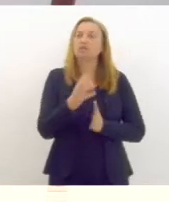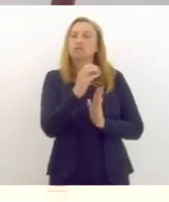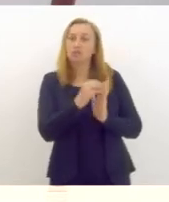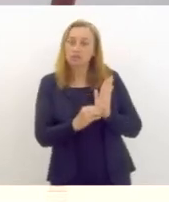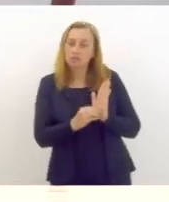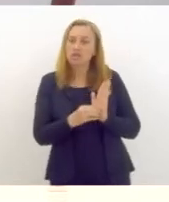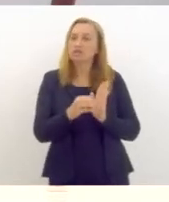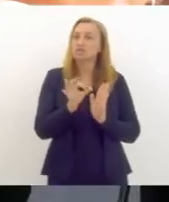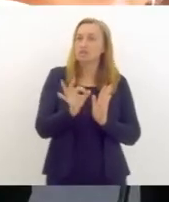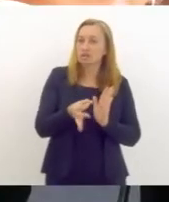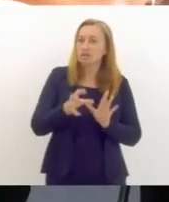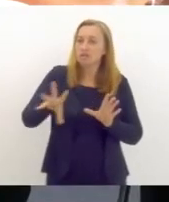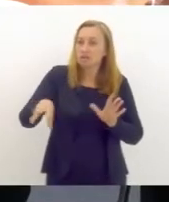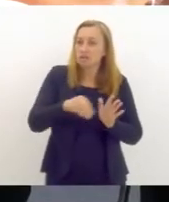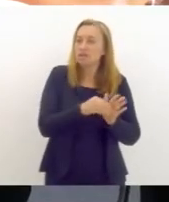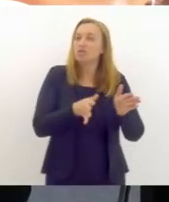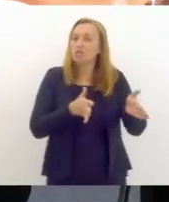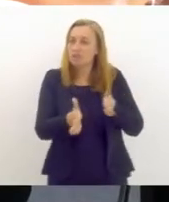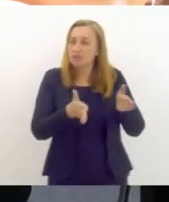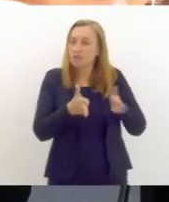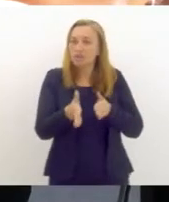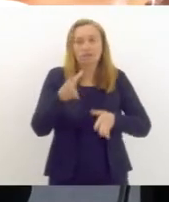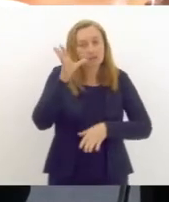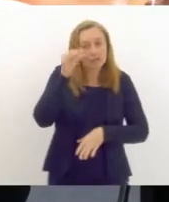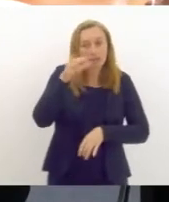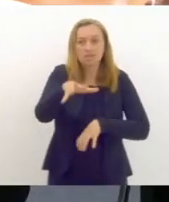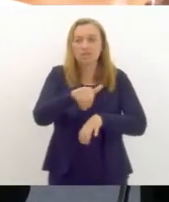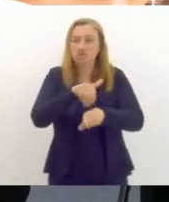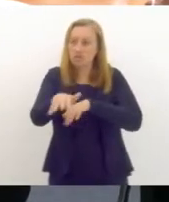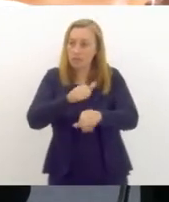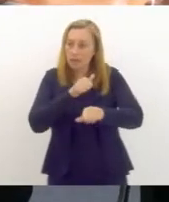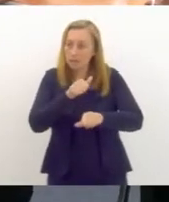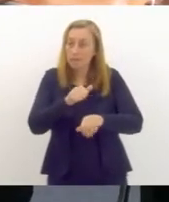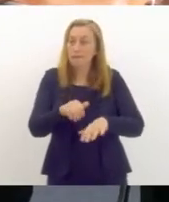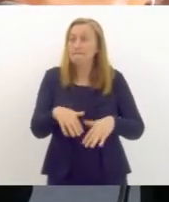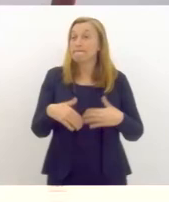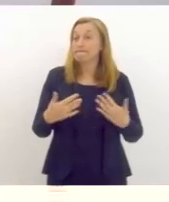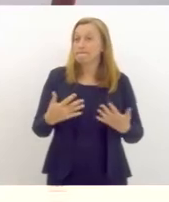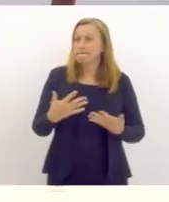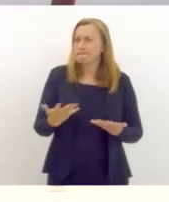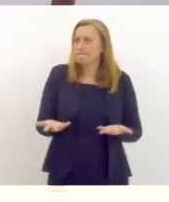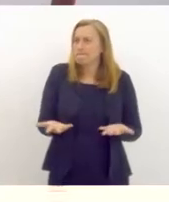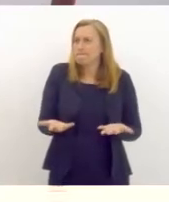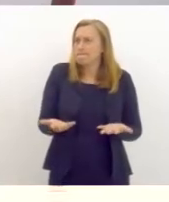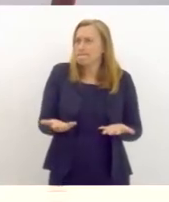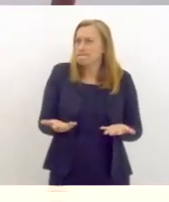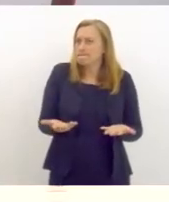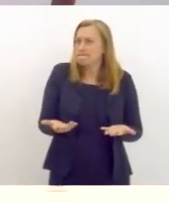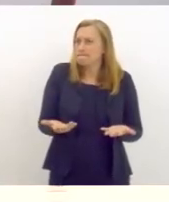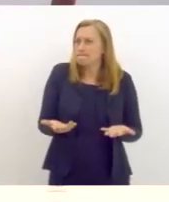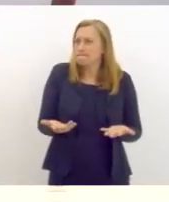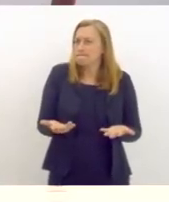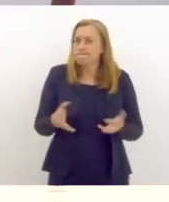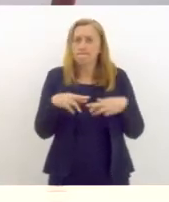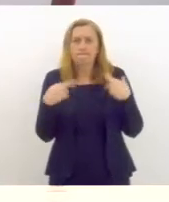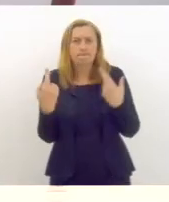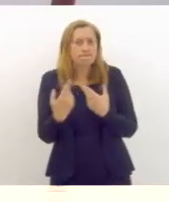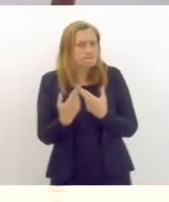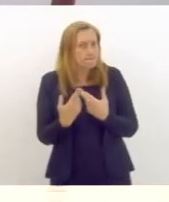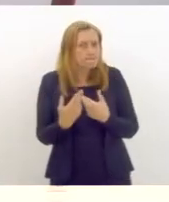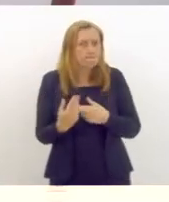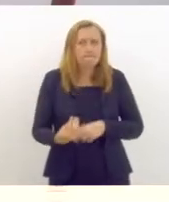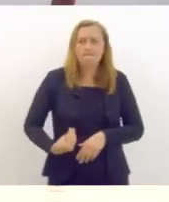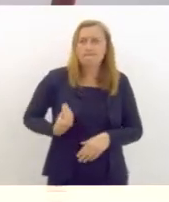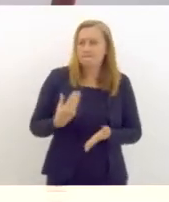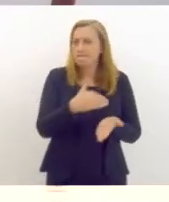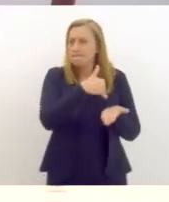formalmente dentro do processo que tinha interesse no chamamento E aí me causa espécie porque numa reunião com a